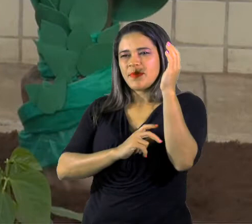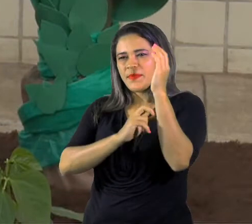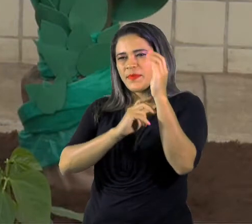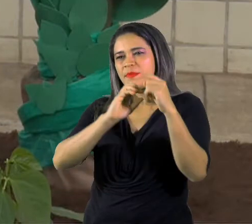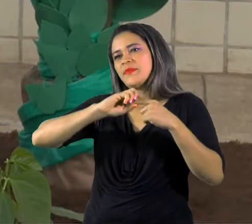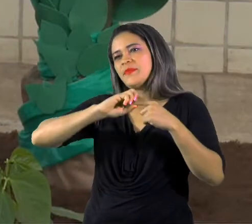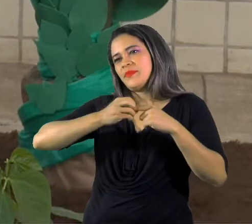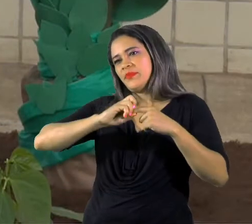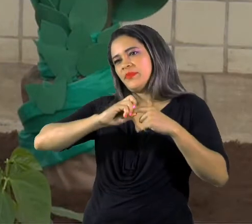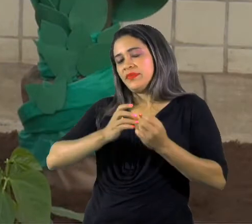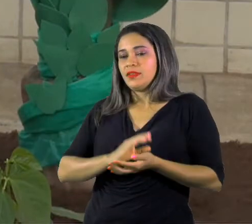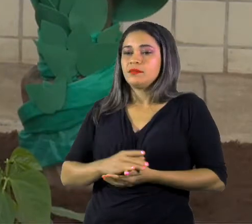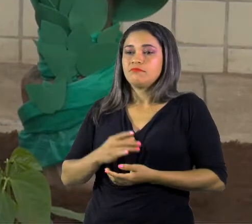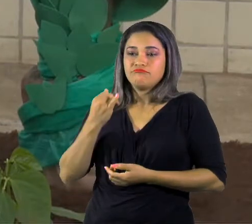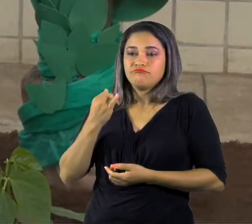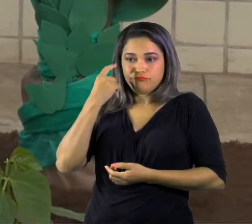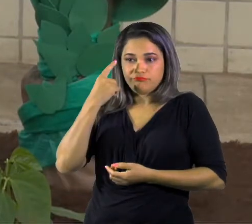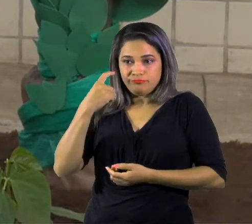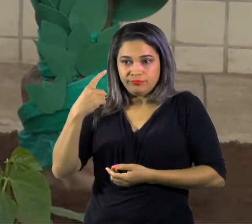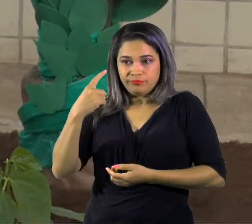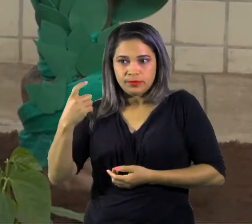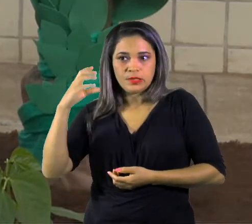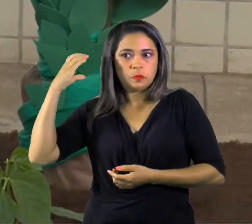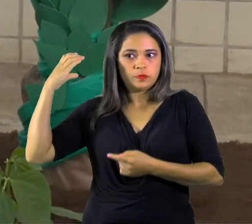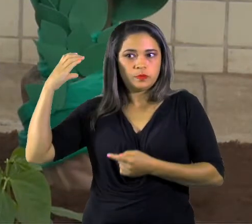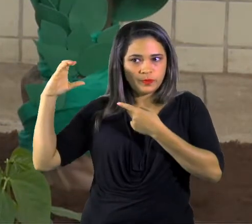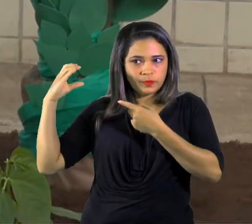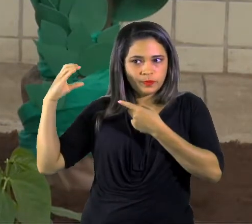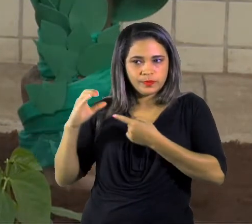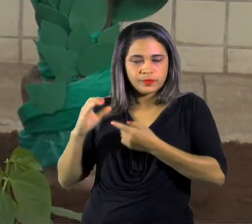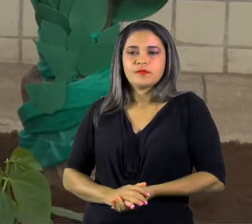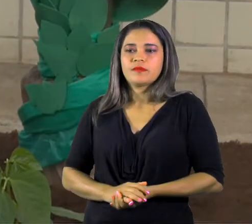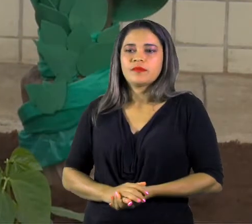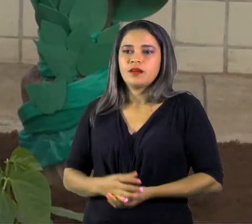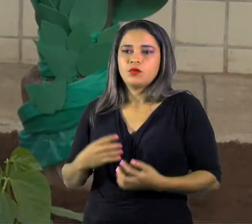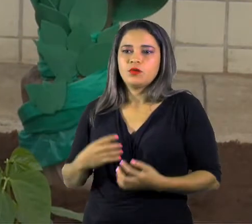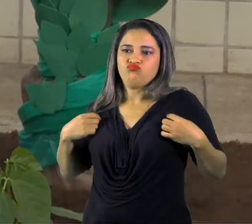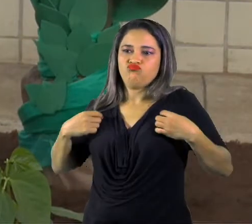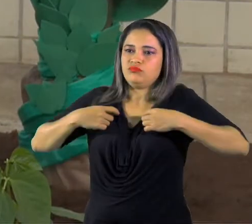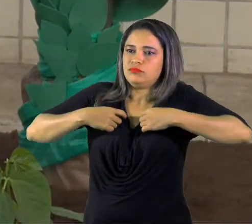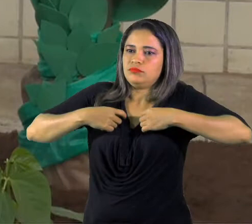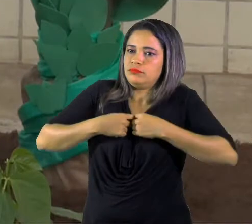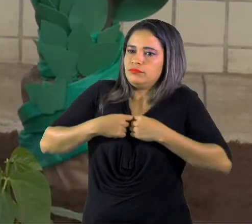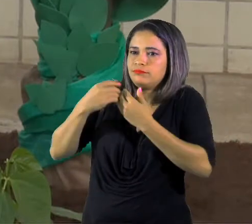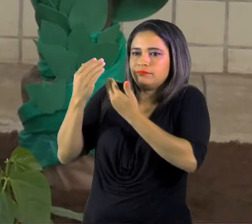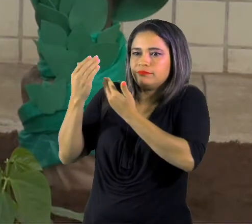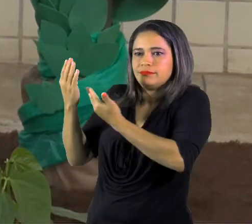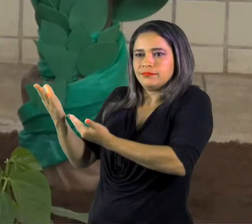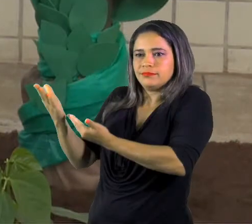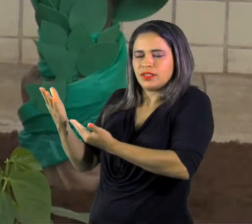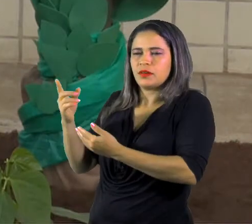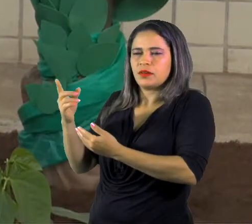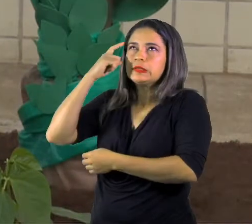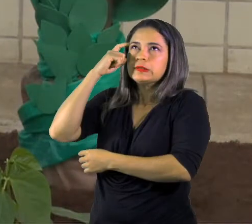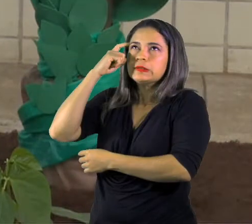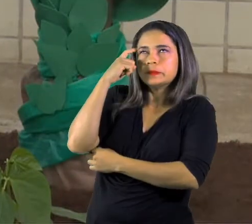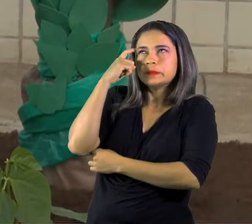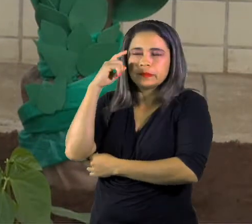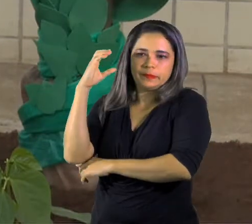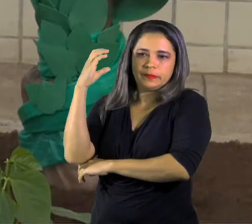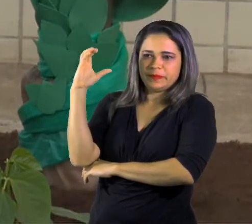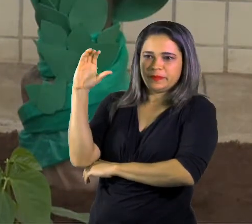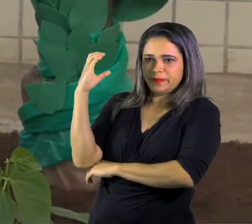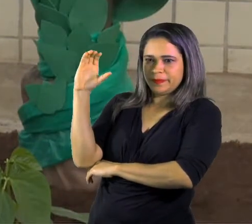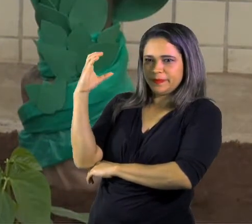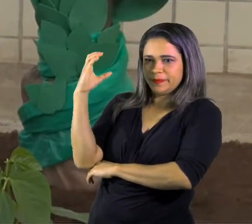muito interessante e muito científica. Eu estou assim com esse jaleco porque quando a gente pensa em ciência,